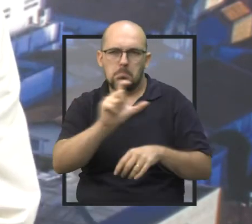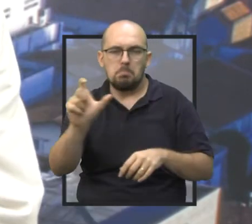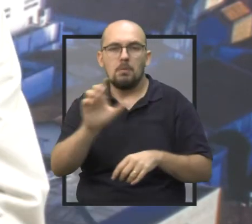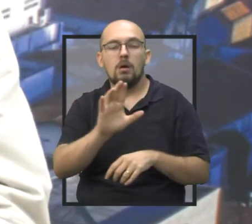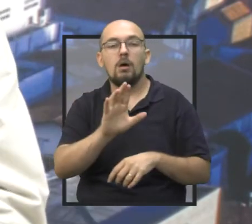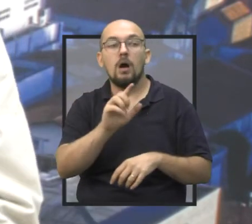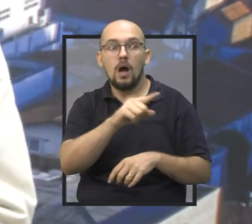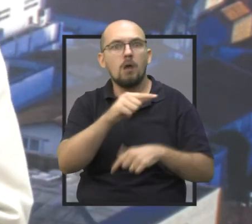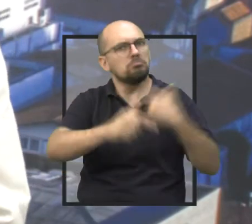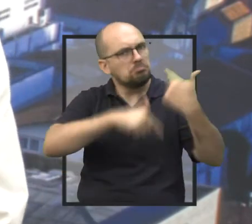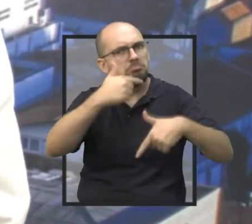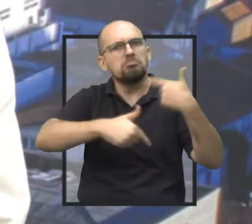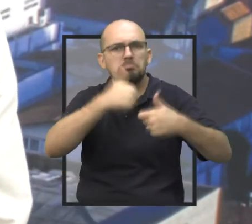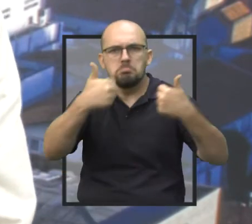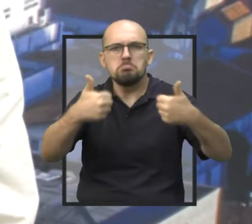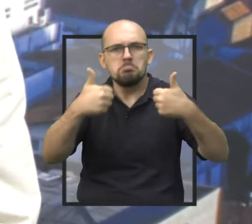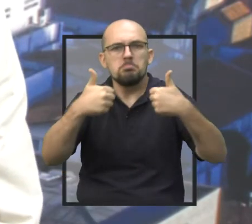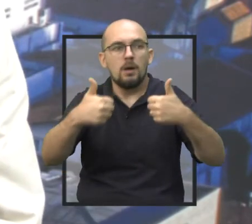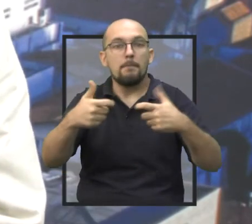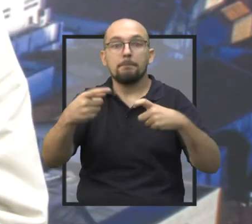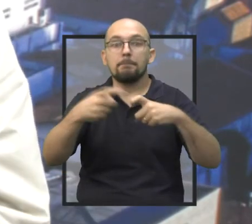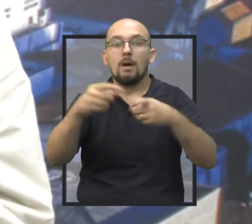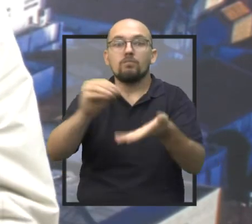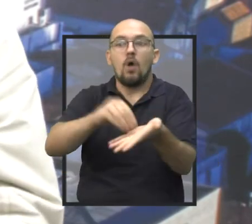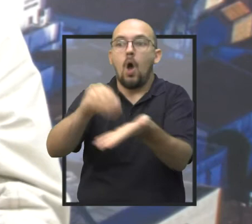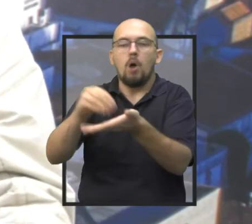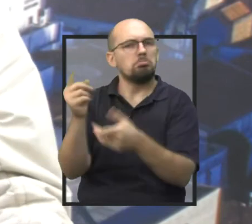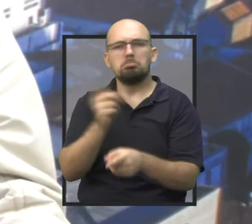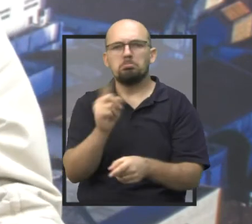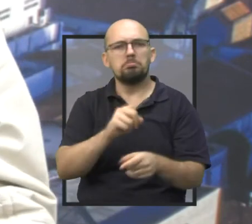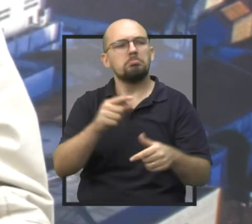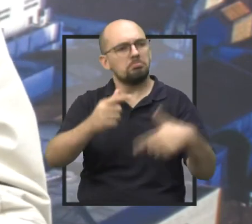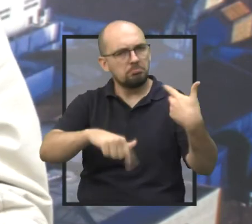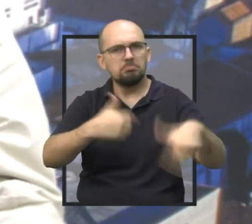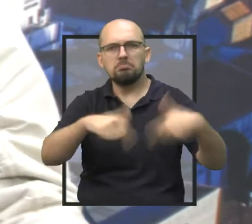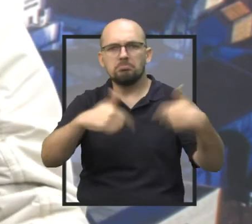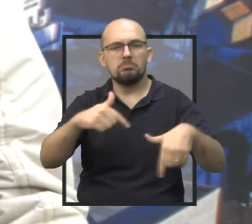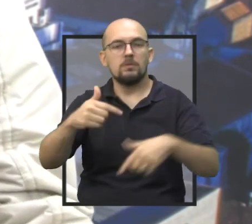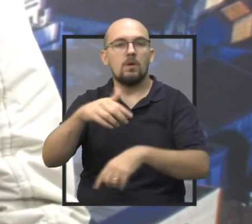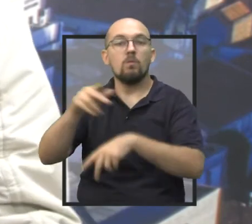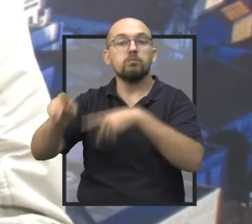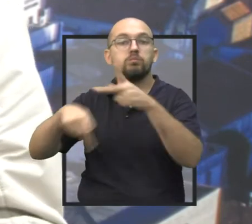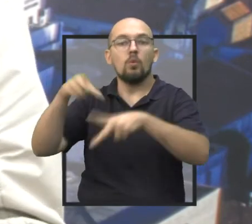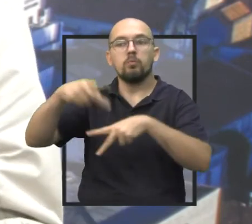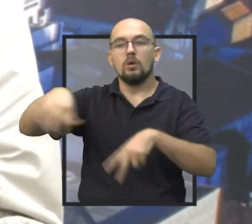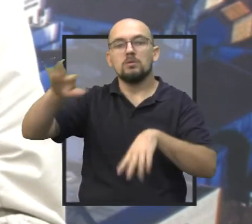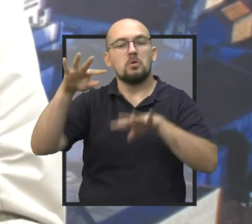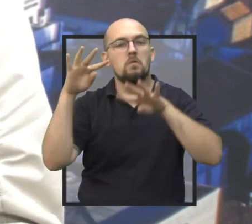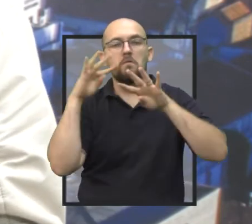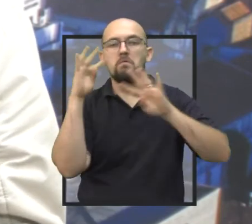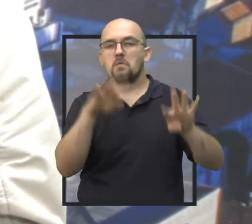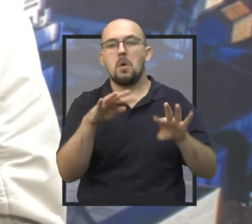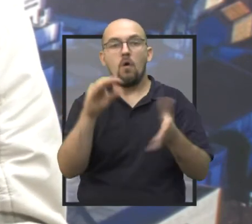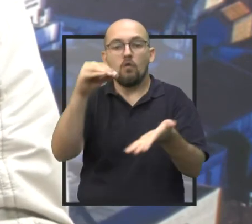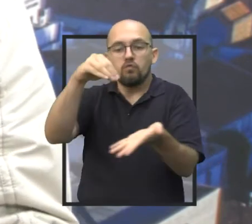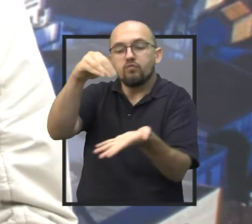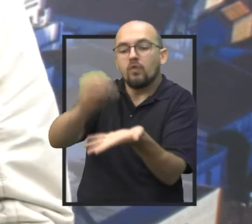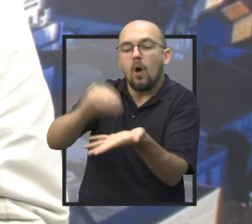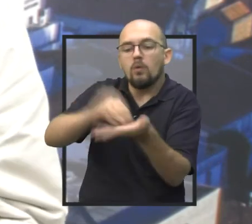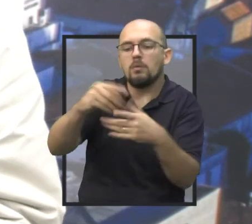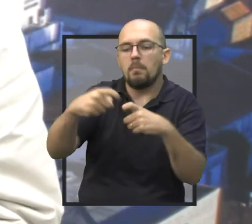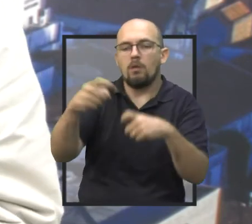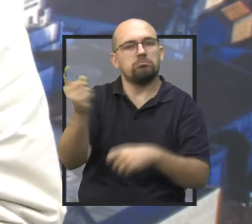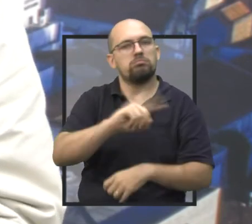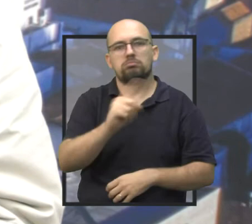município e que não estava tendo falta de médicos. Isso aí está aí para a população e para todos ver que não faltavam.